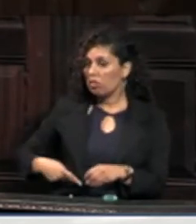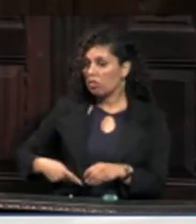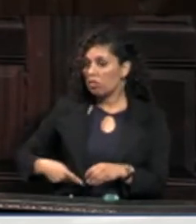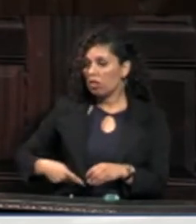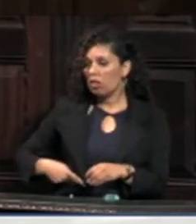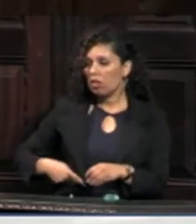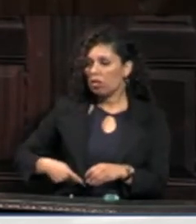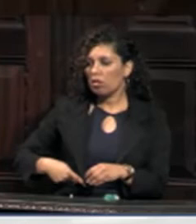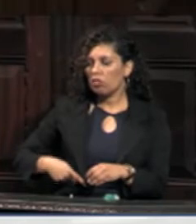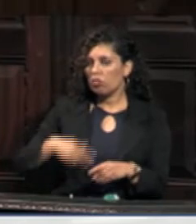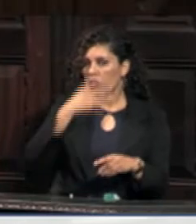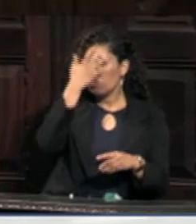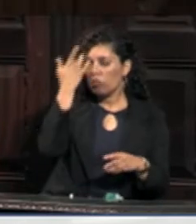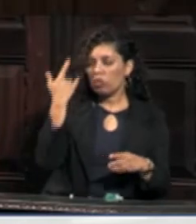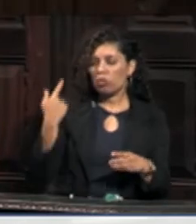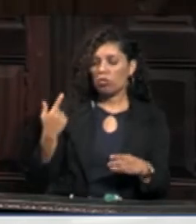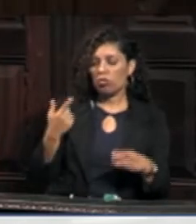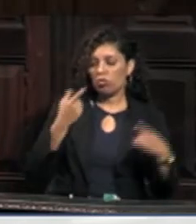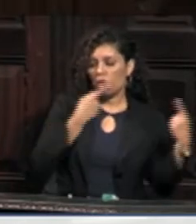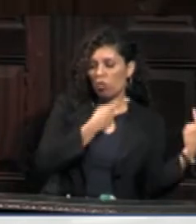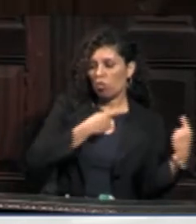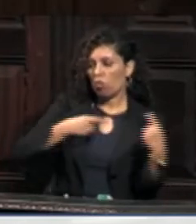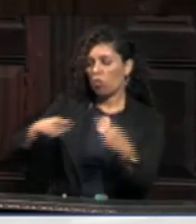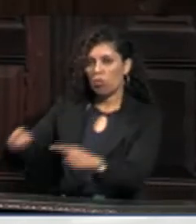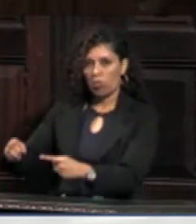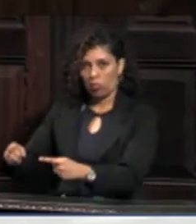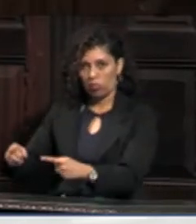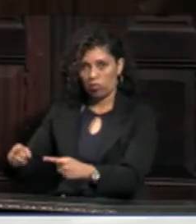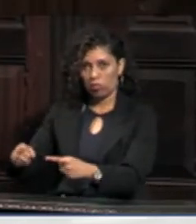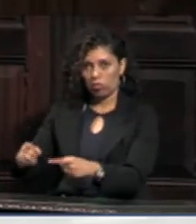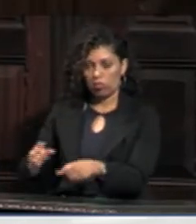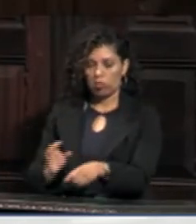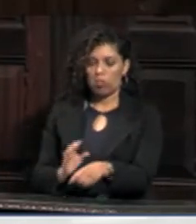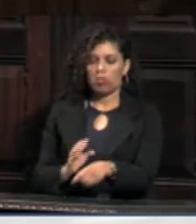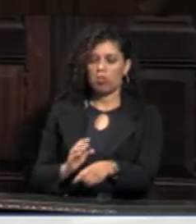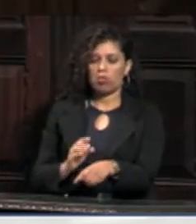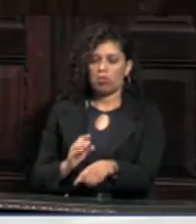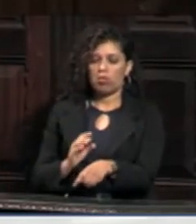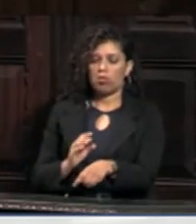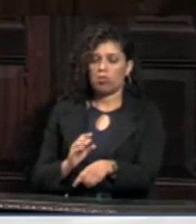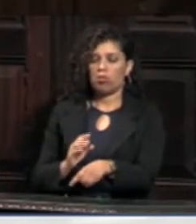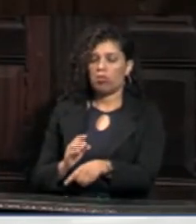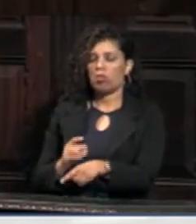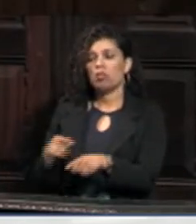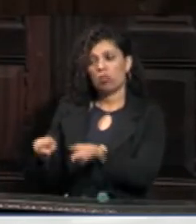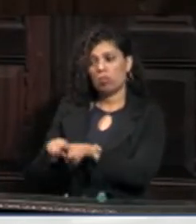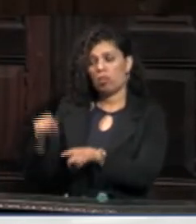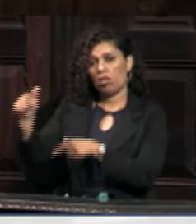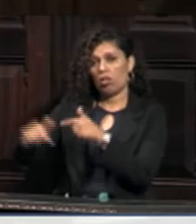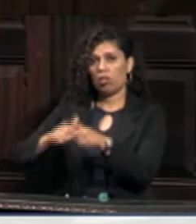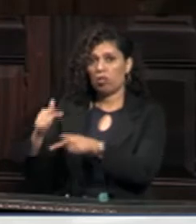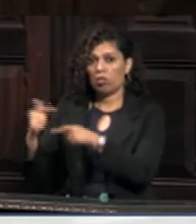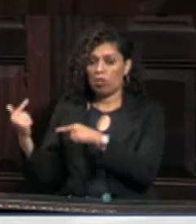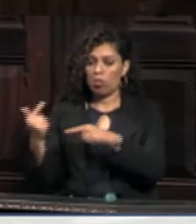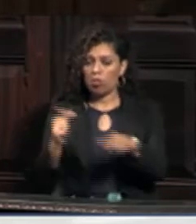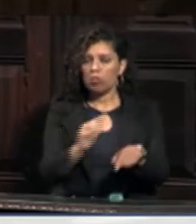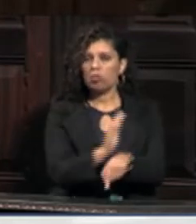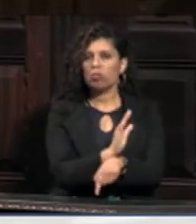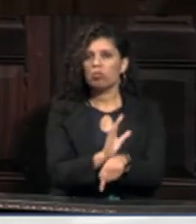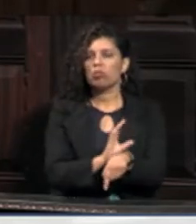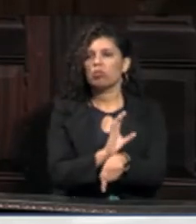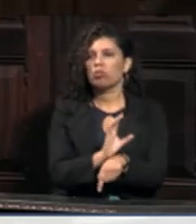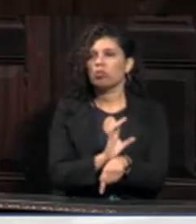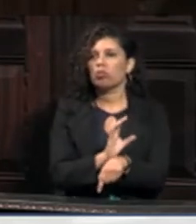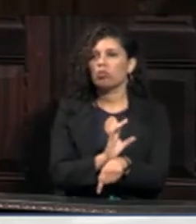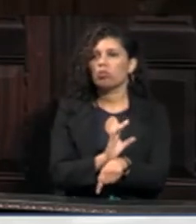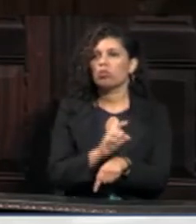conforme prevê a legislação brasileira. Assumiu